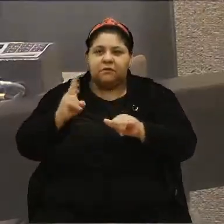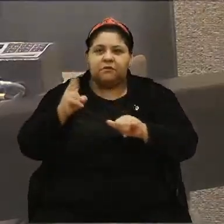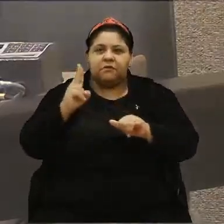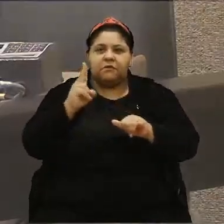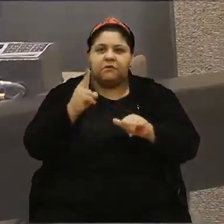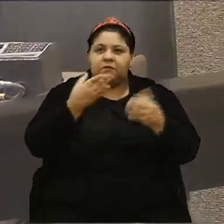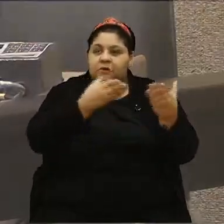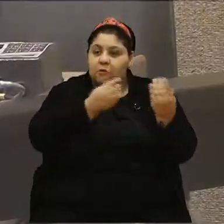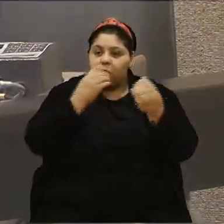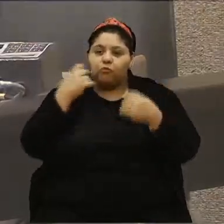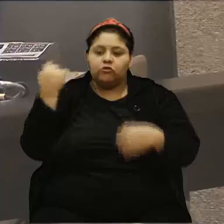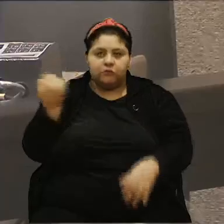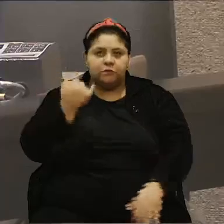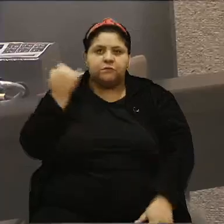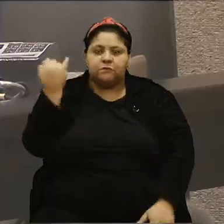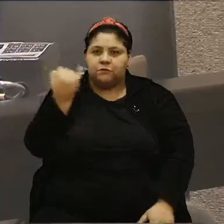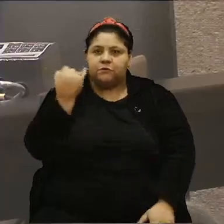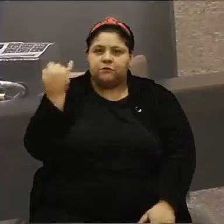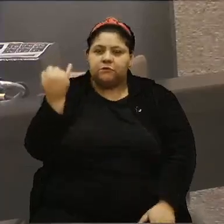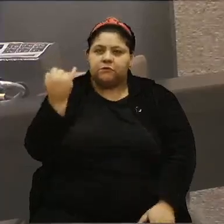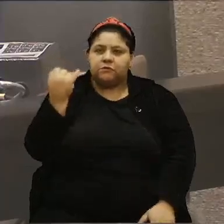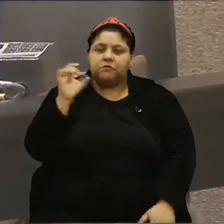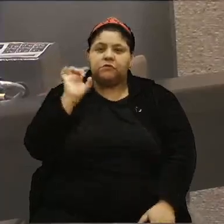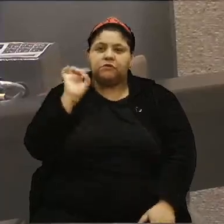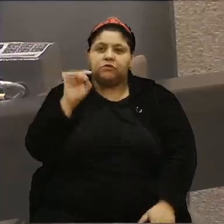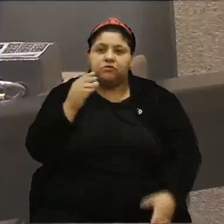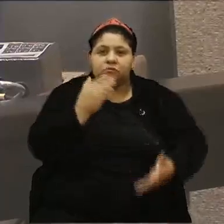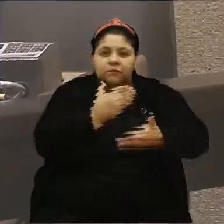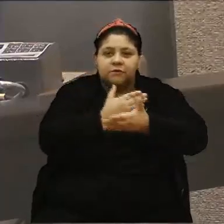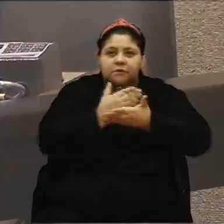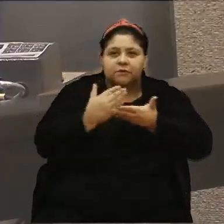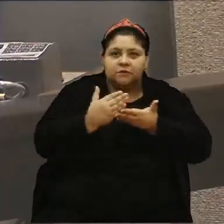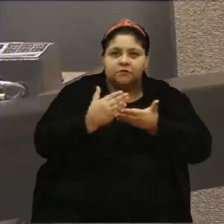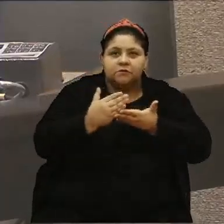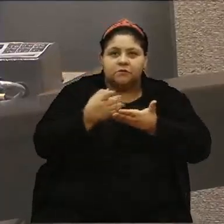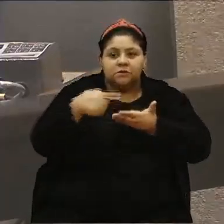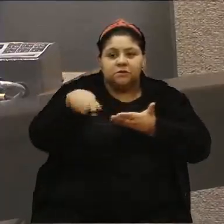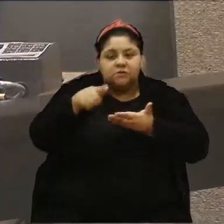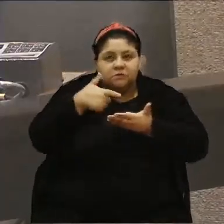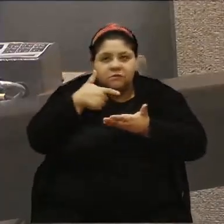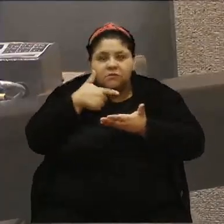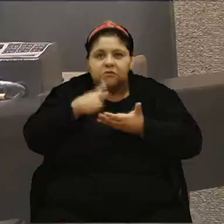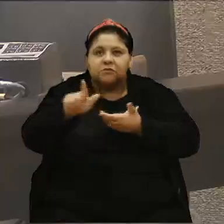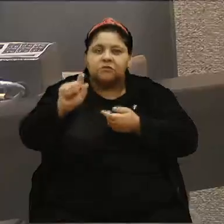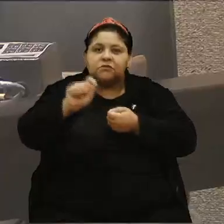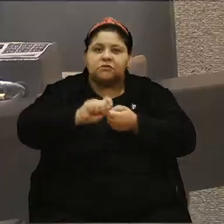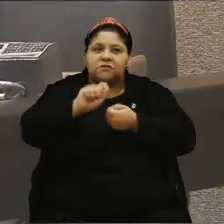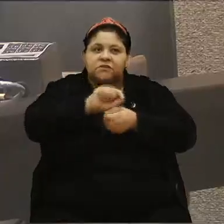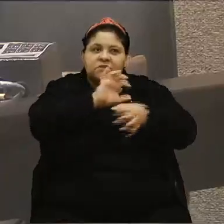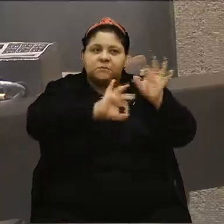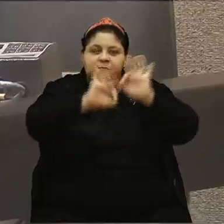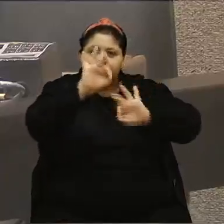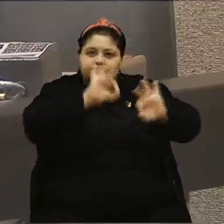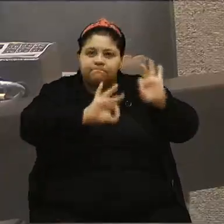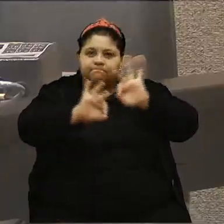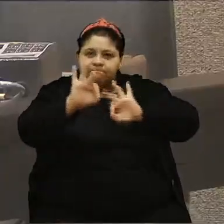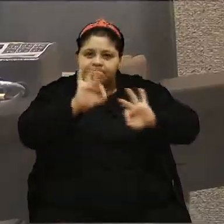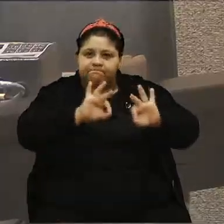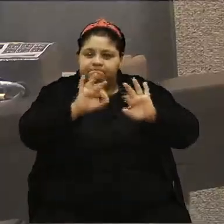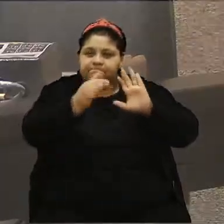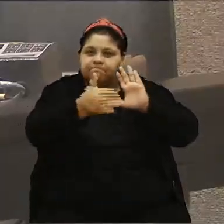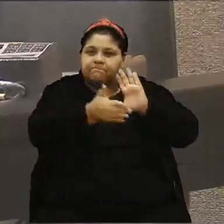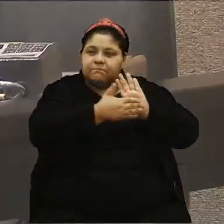muito importante e somente a partir delas a gente consegue fazer os mapeamentos e então